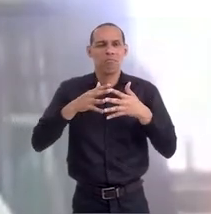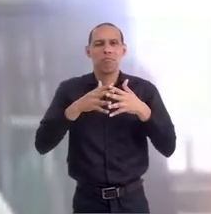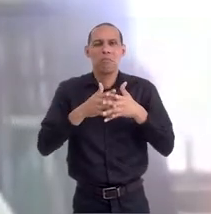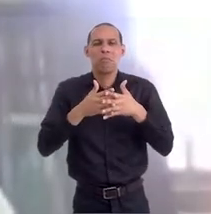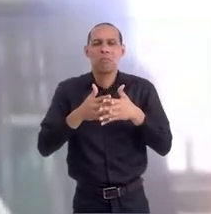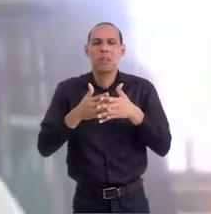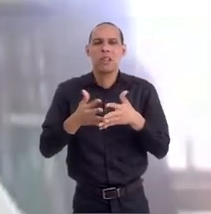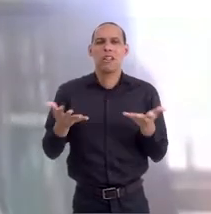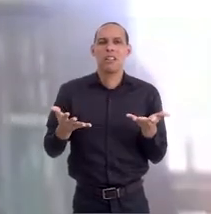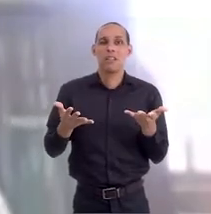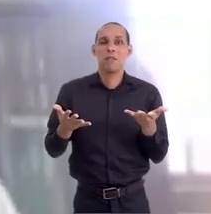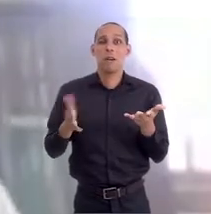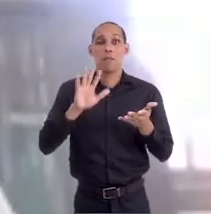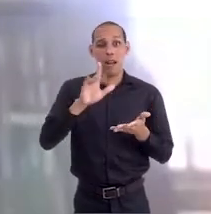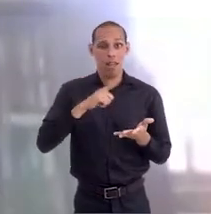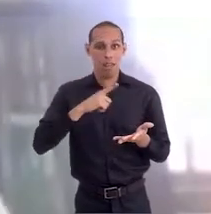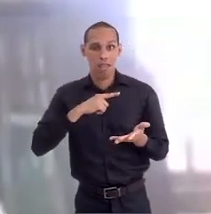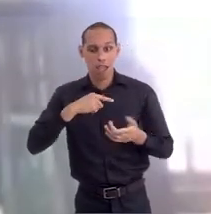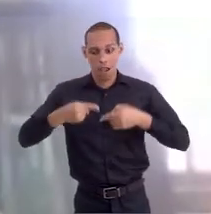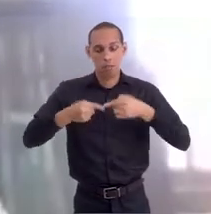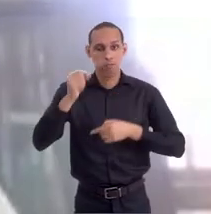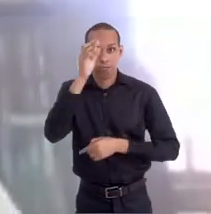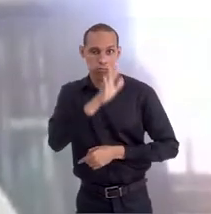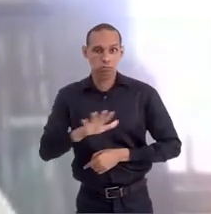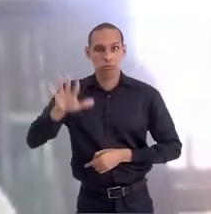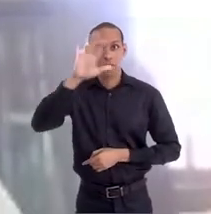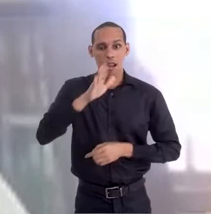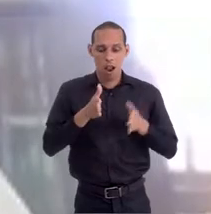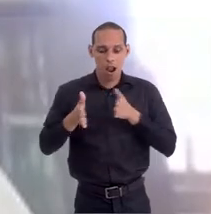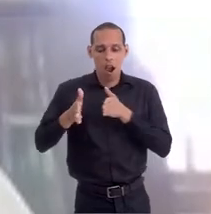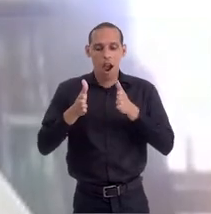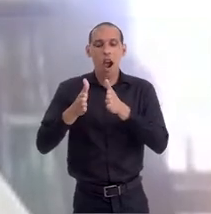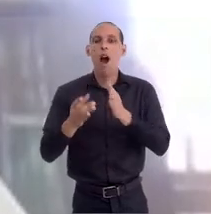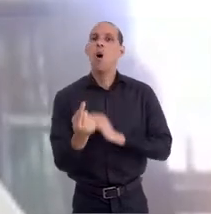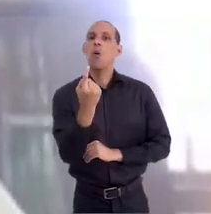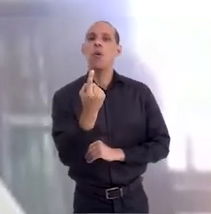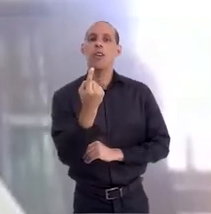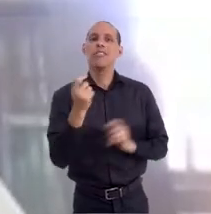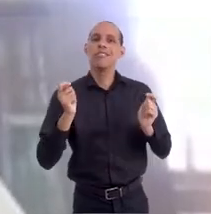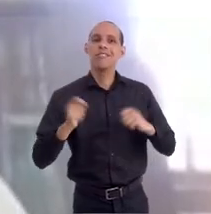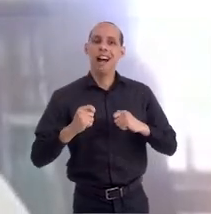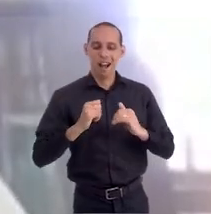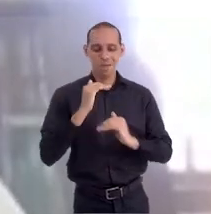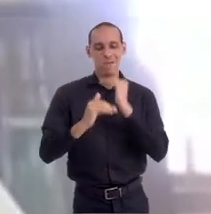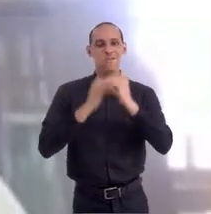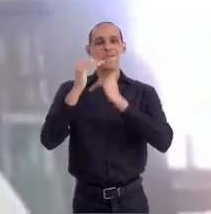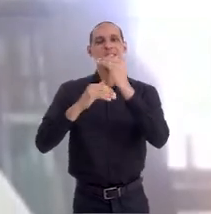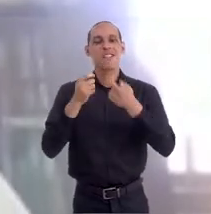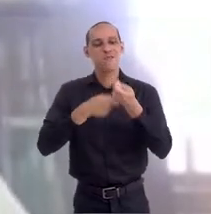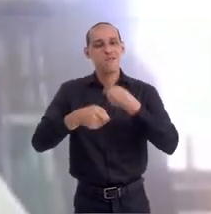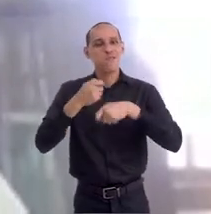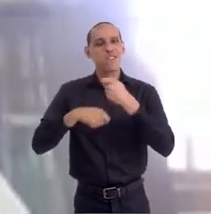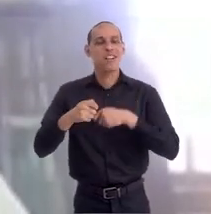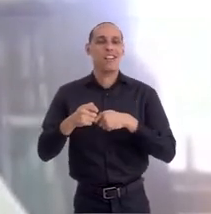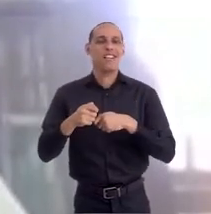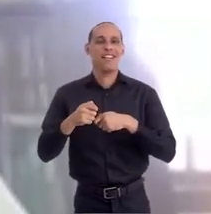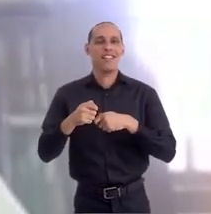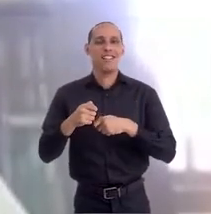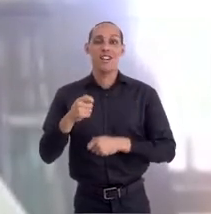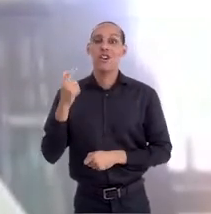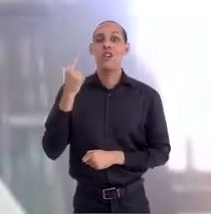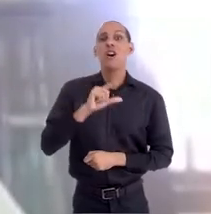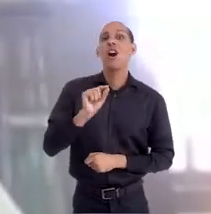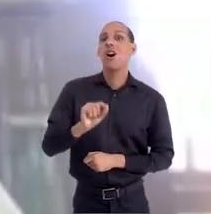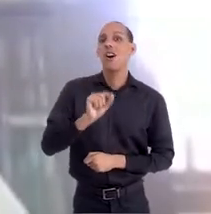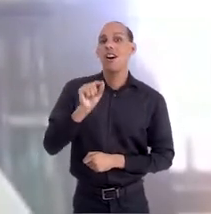política nacional, você tem uma diretriz, você tem um caminho único, né, para que o desenvolvimento econômico das pequenas empresas